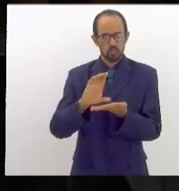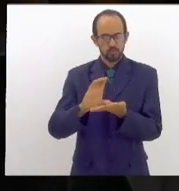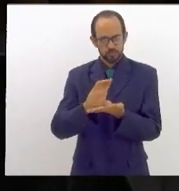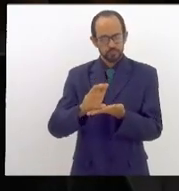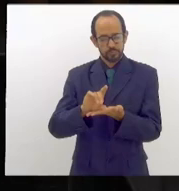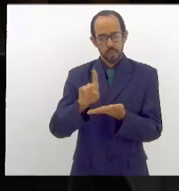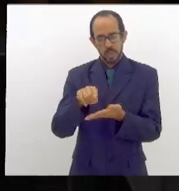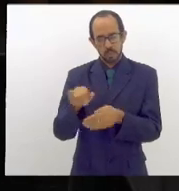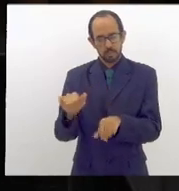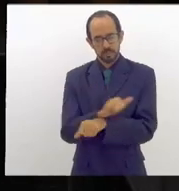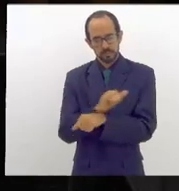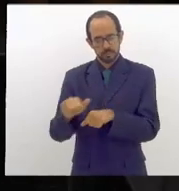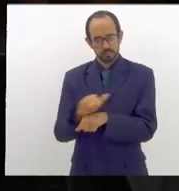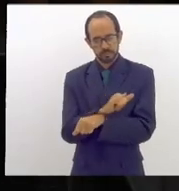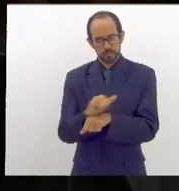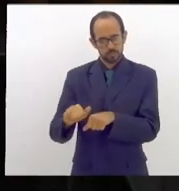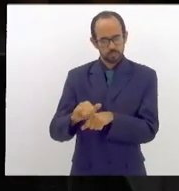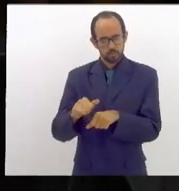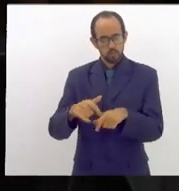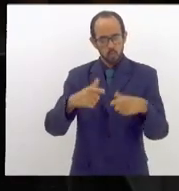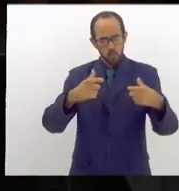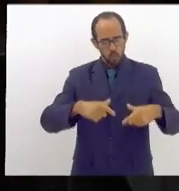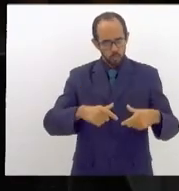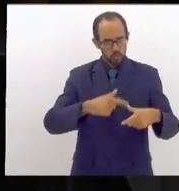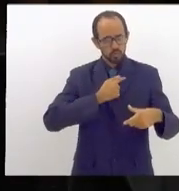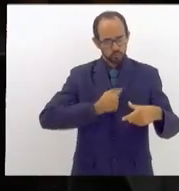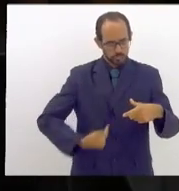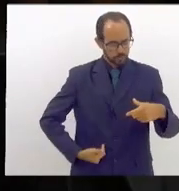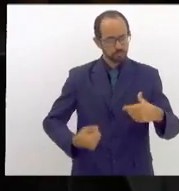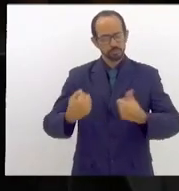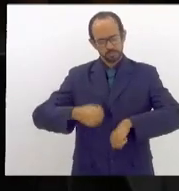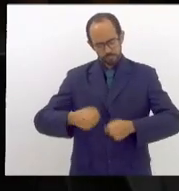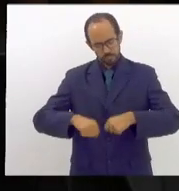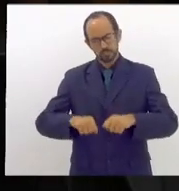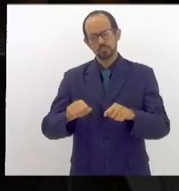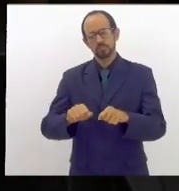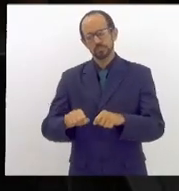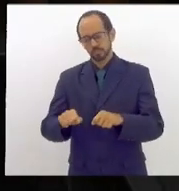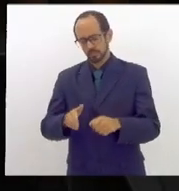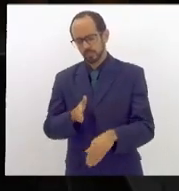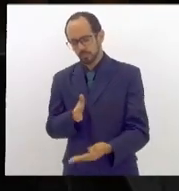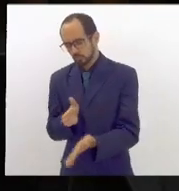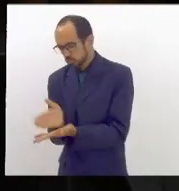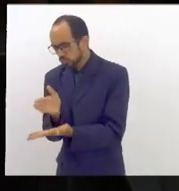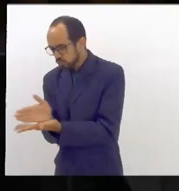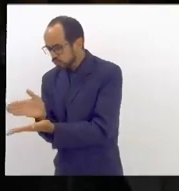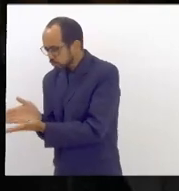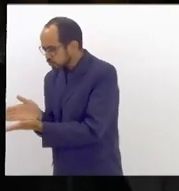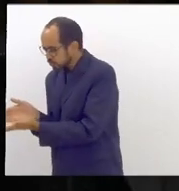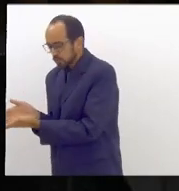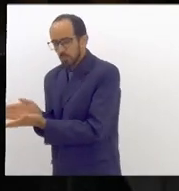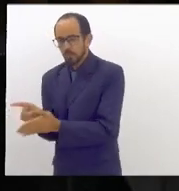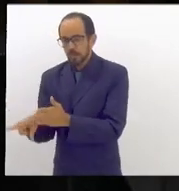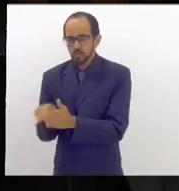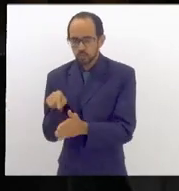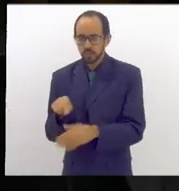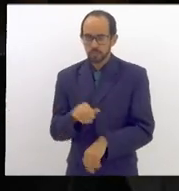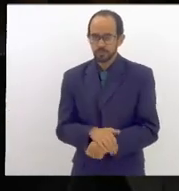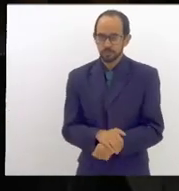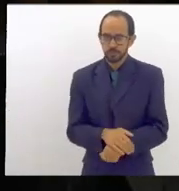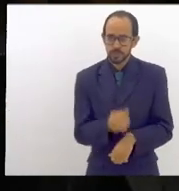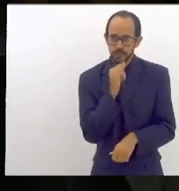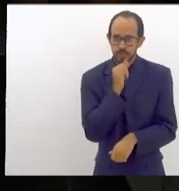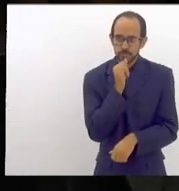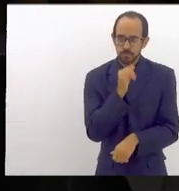balizador da onde o governador tem que partir para fazer as suas escolhas e esse exemplo da fapes ele